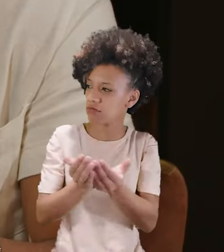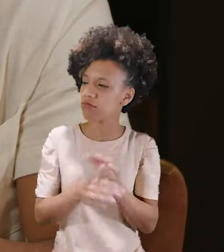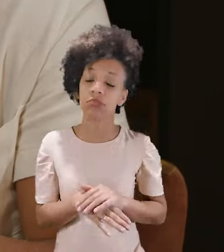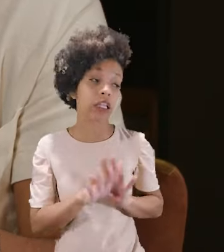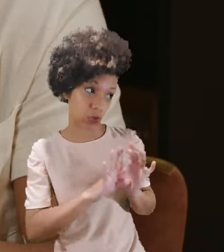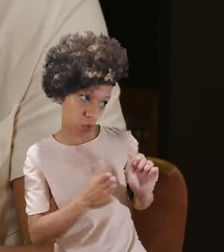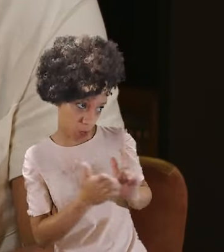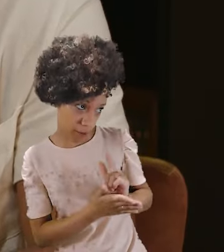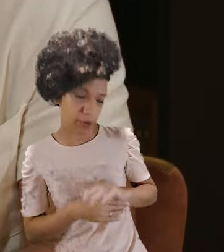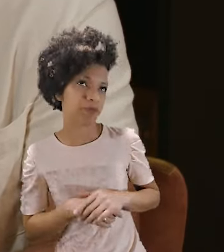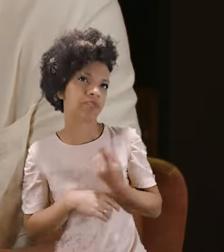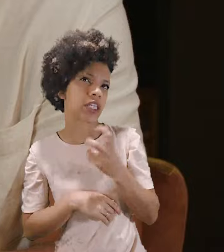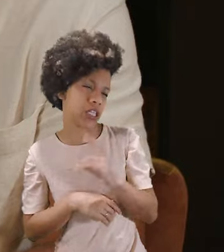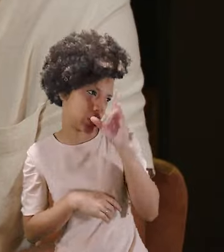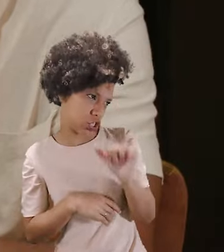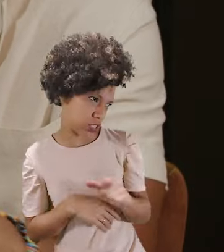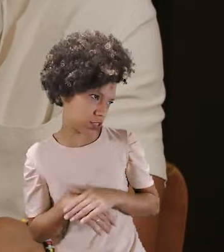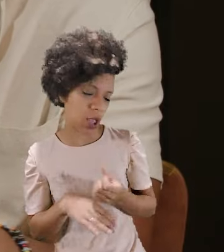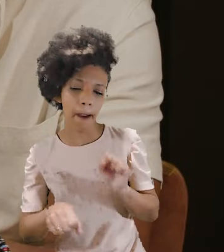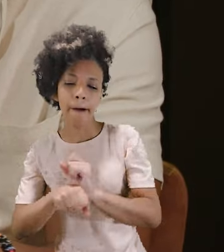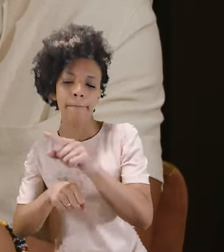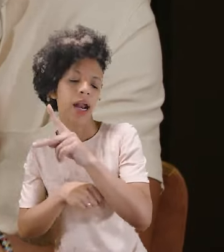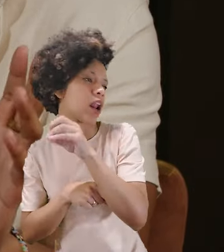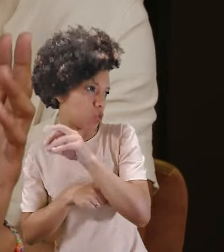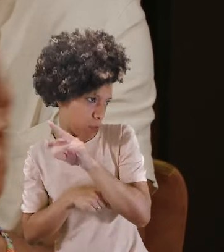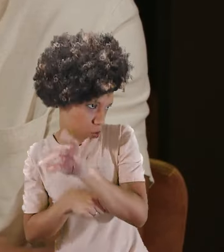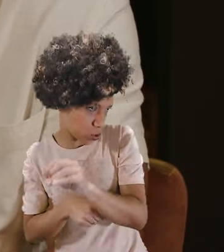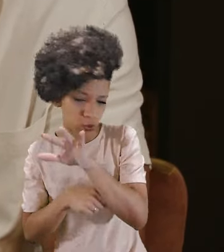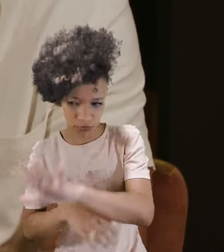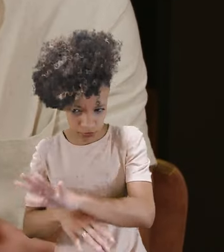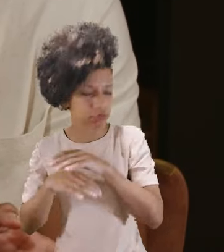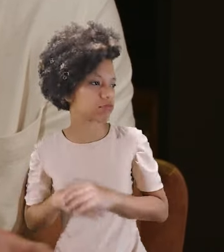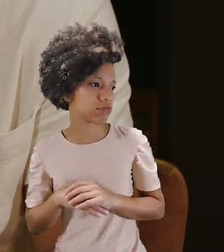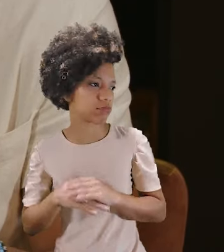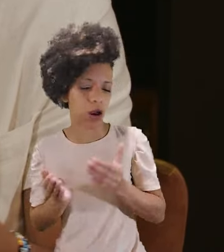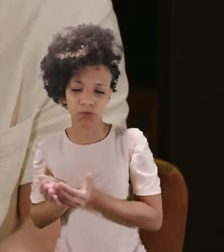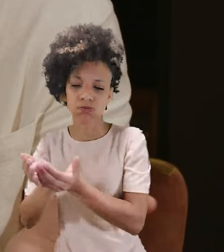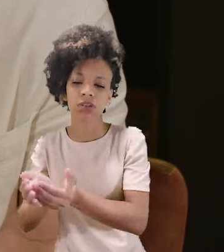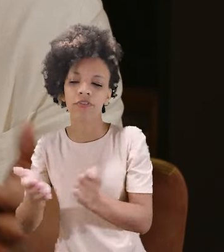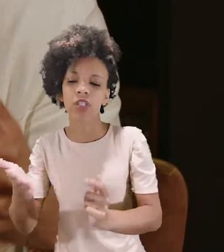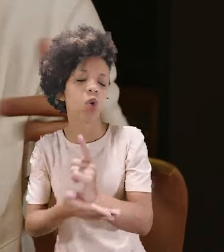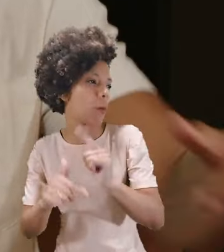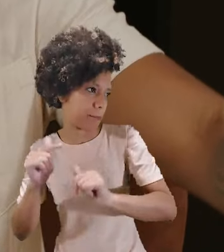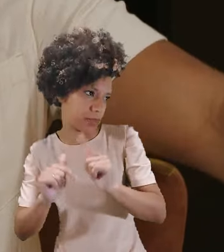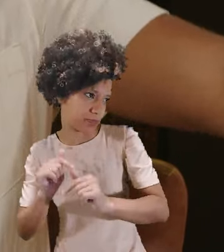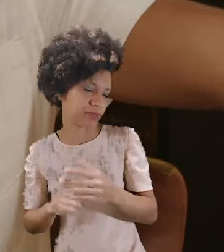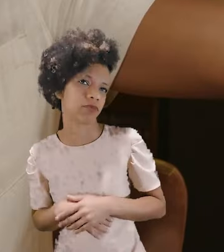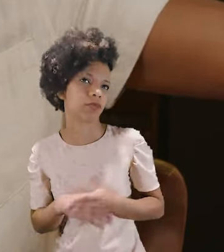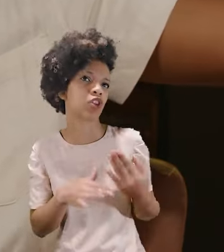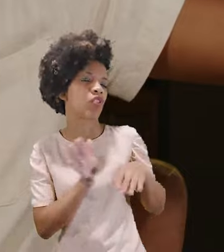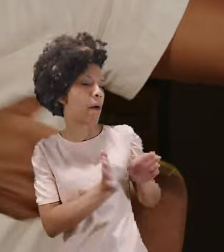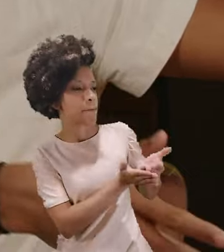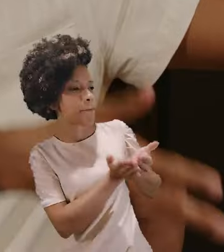ver a gente faz compra tipo assim de 15 quis dizer faz compra no porto nessa tem possível para no posto e eles faz compro chega lá